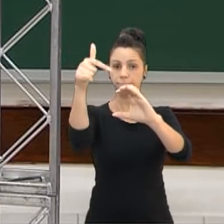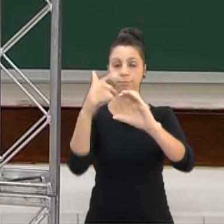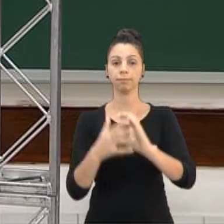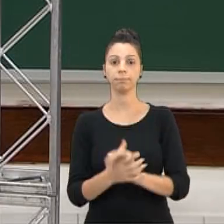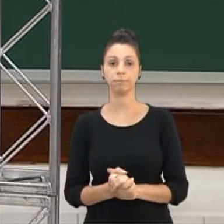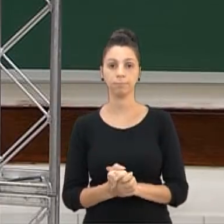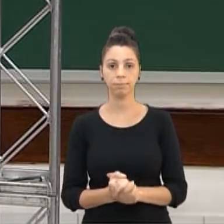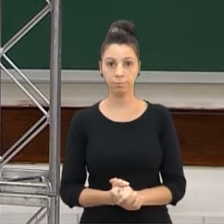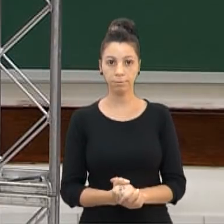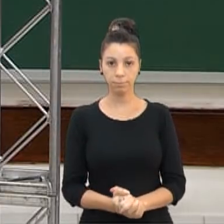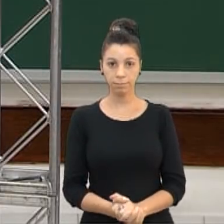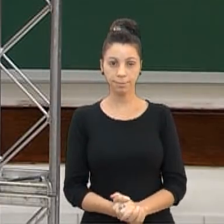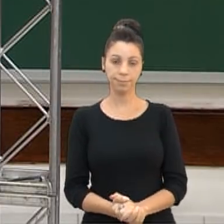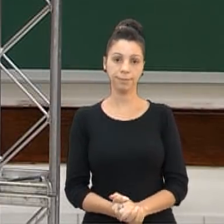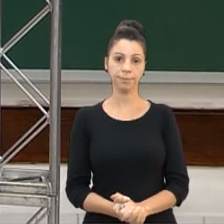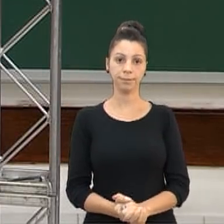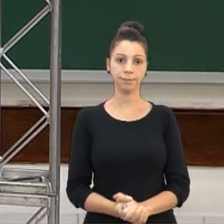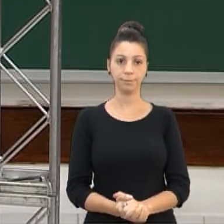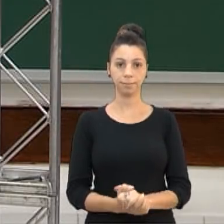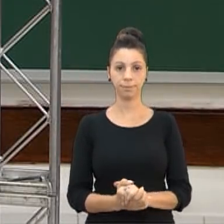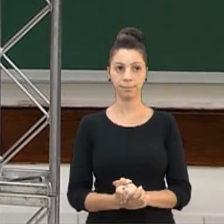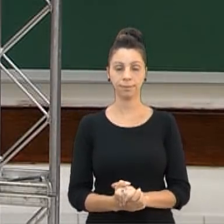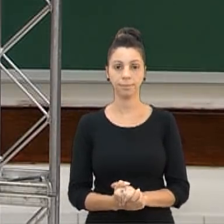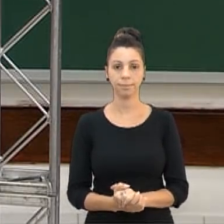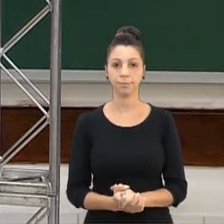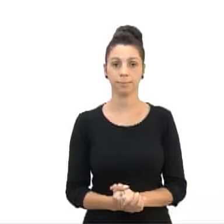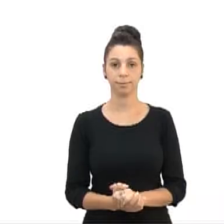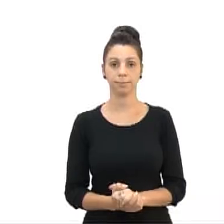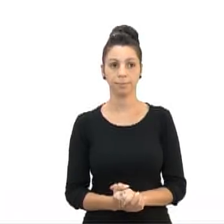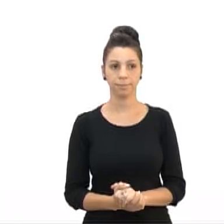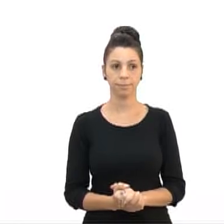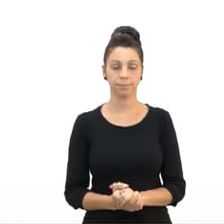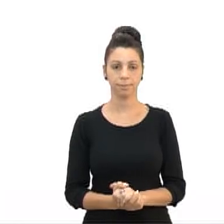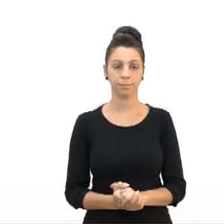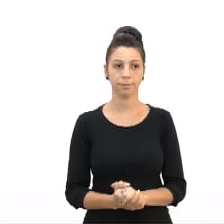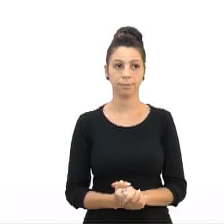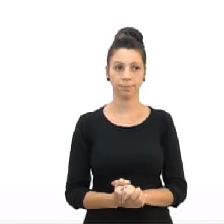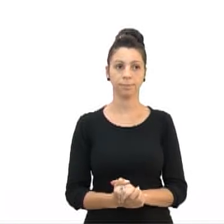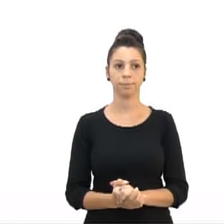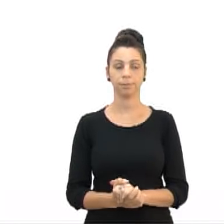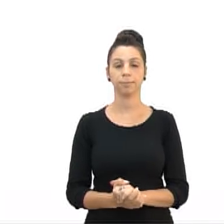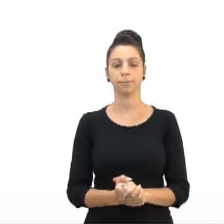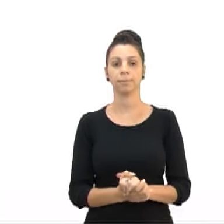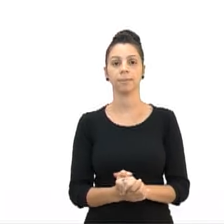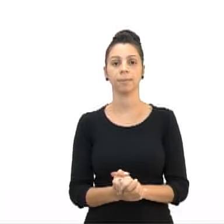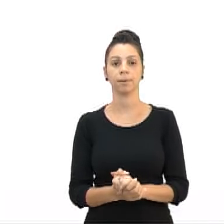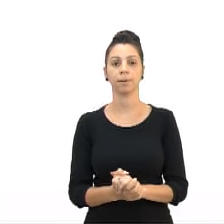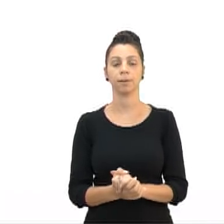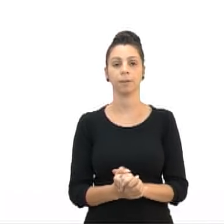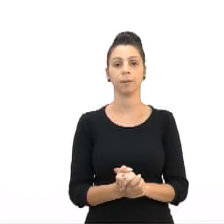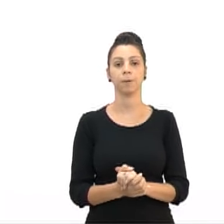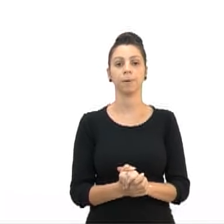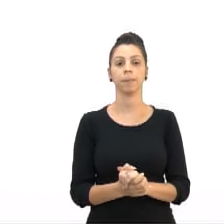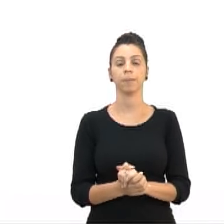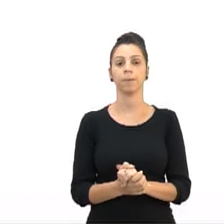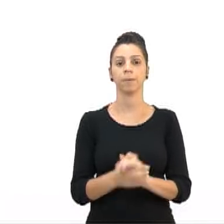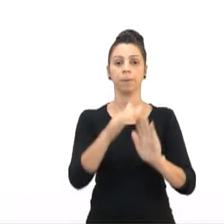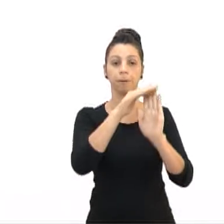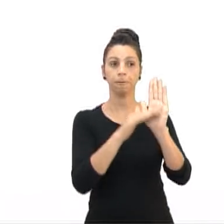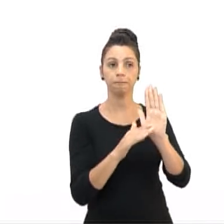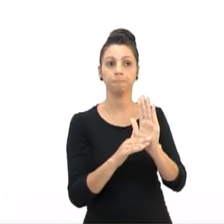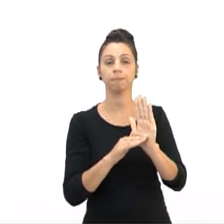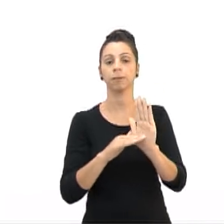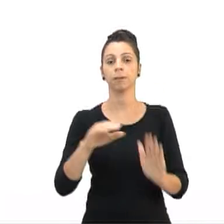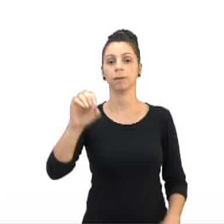nada, ok? Vamos lá, observando então. Propriedade da reta secante. Toda reta